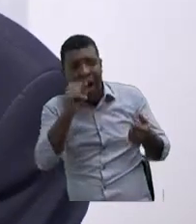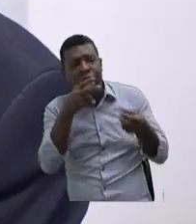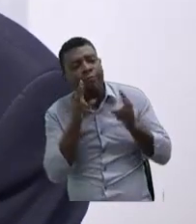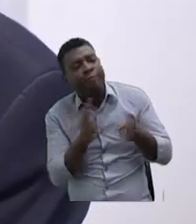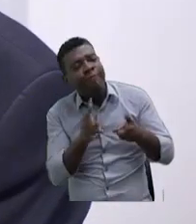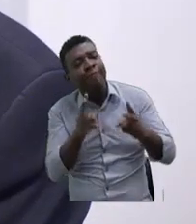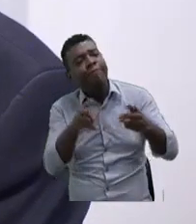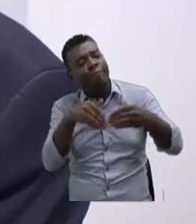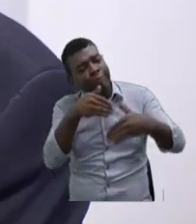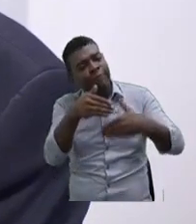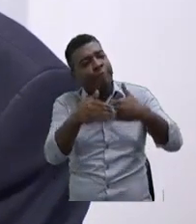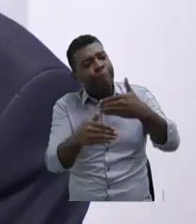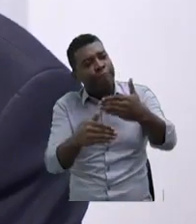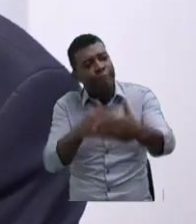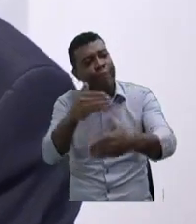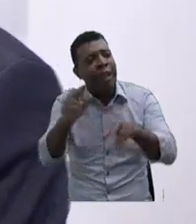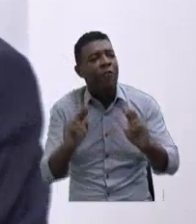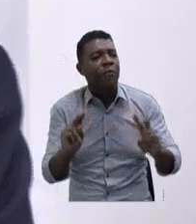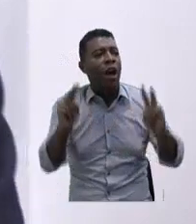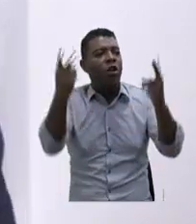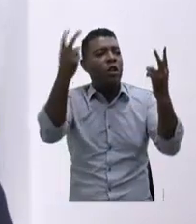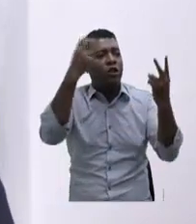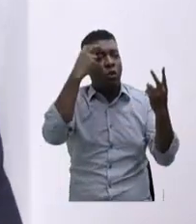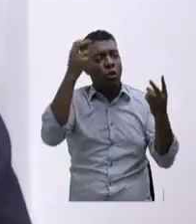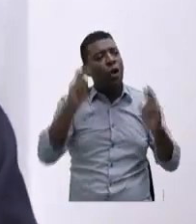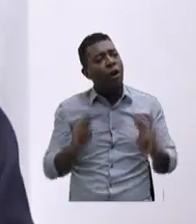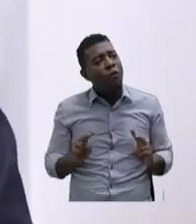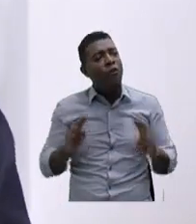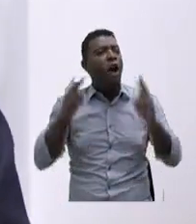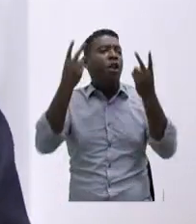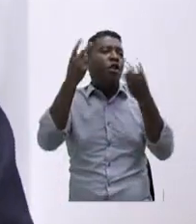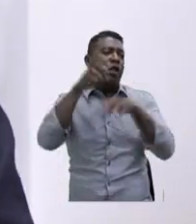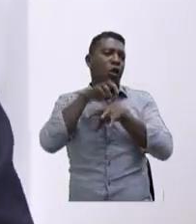cultura, valorizando o nosso turismo. É muito bom,